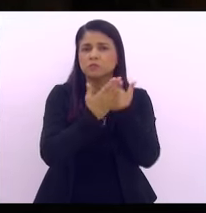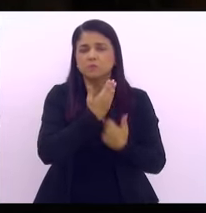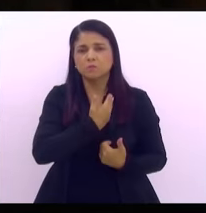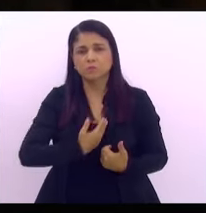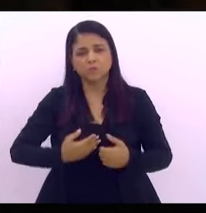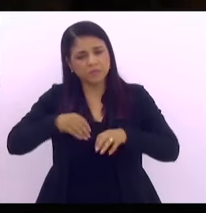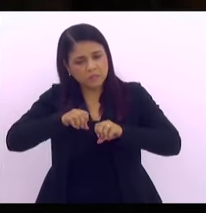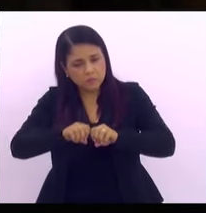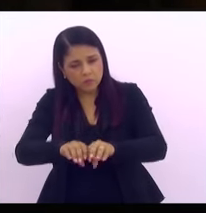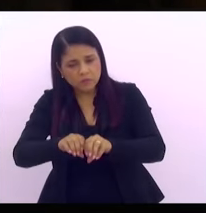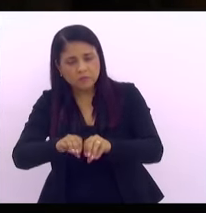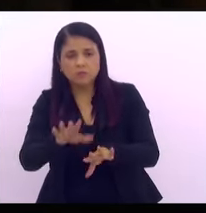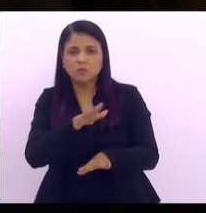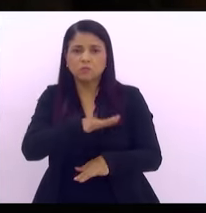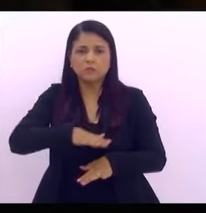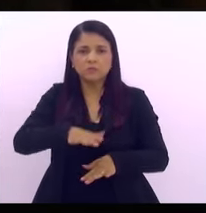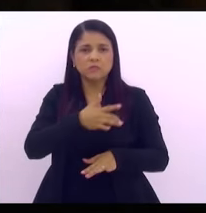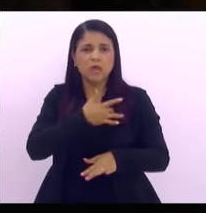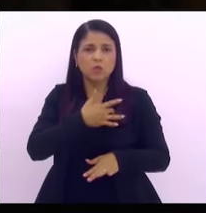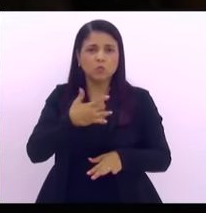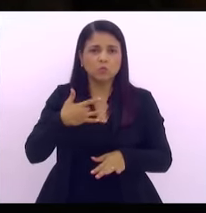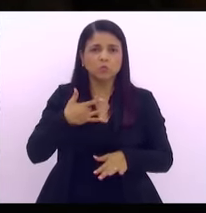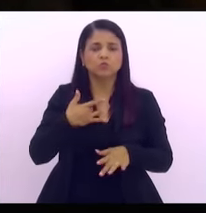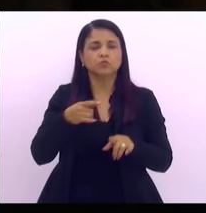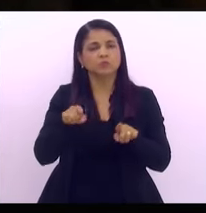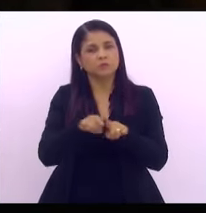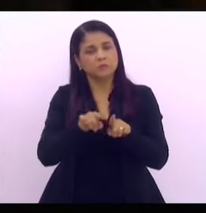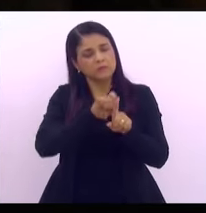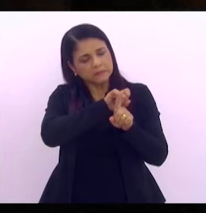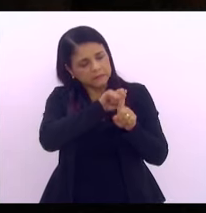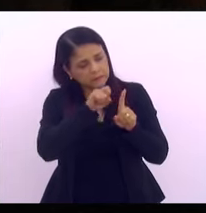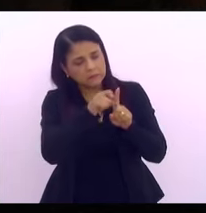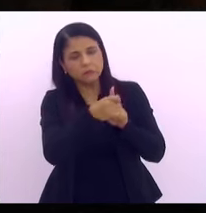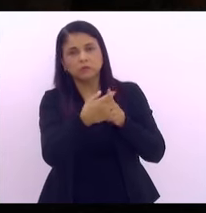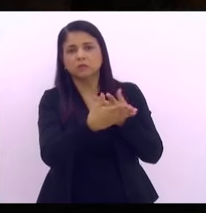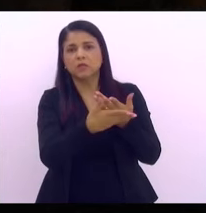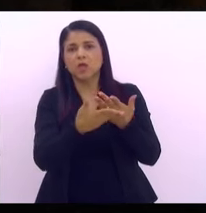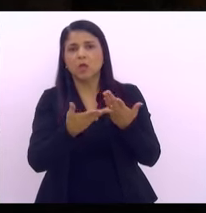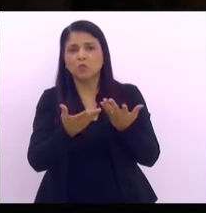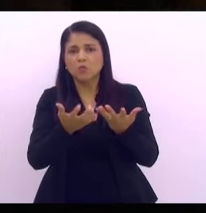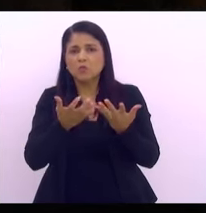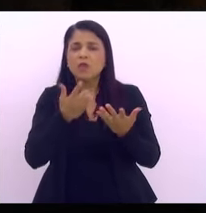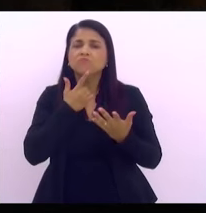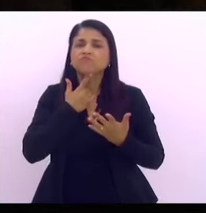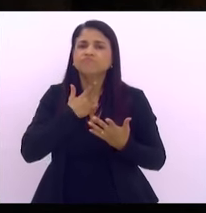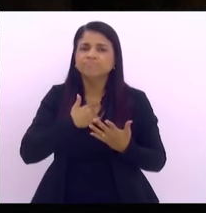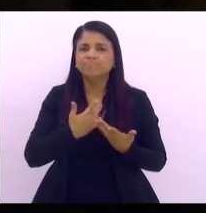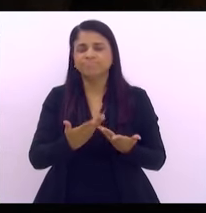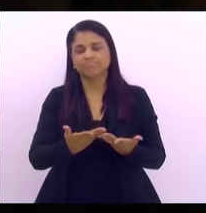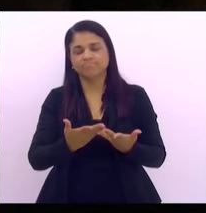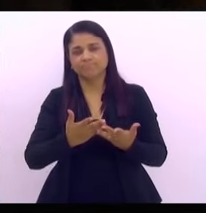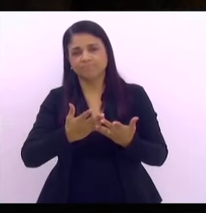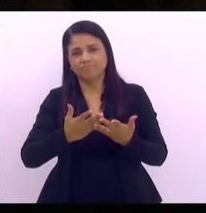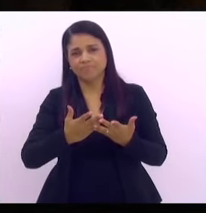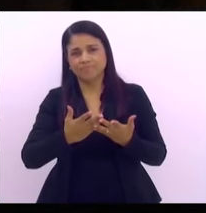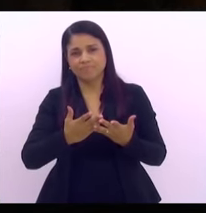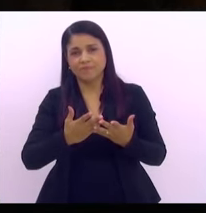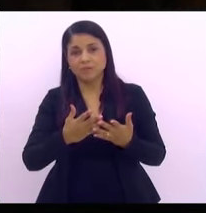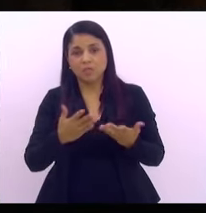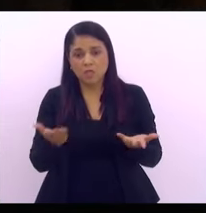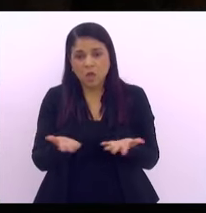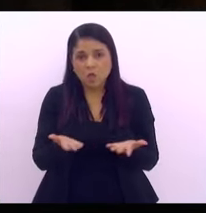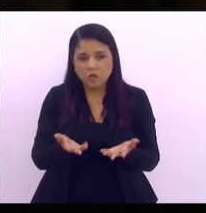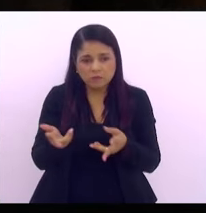na educação, na saúde e na assistência social. É isso que nós desejamos. E o que nós estamos